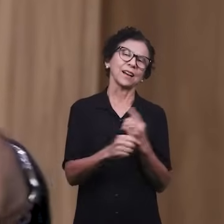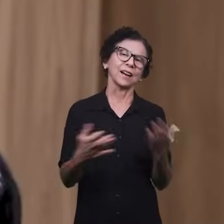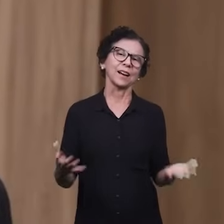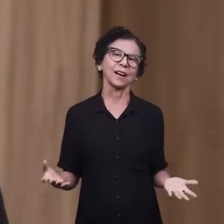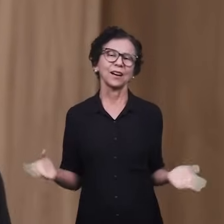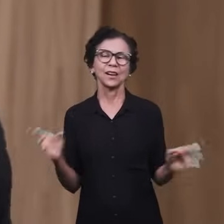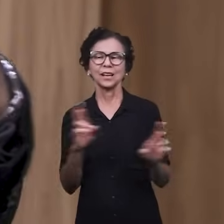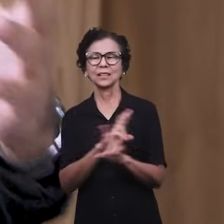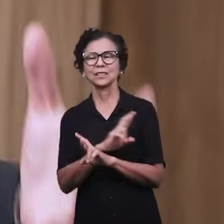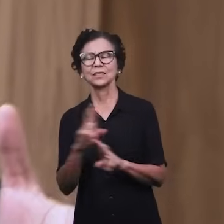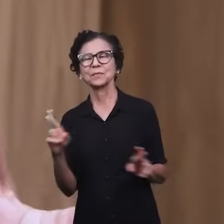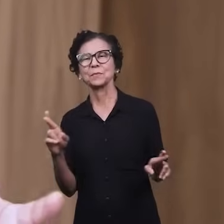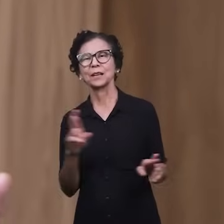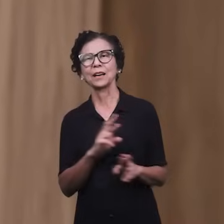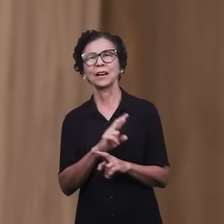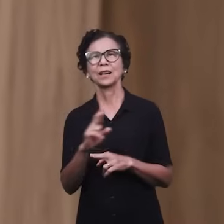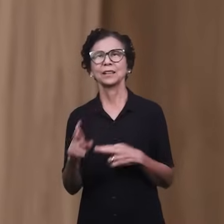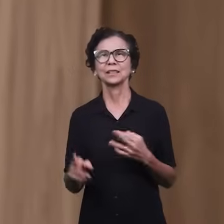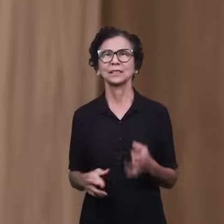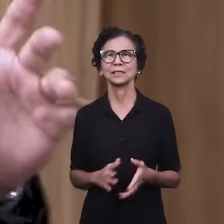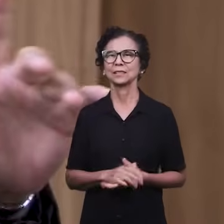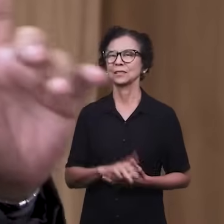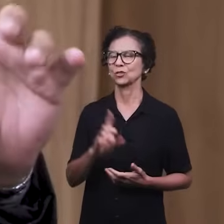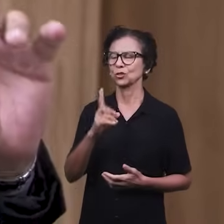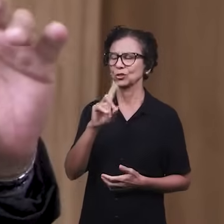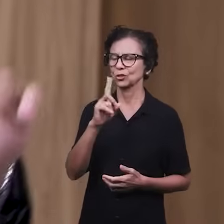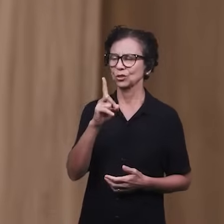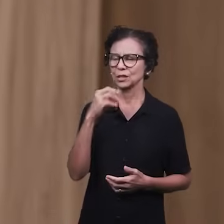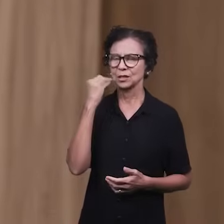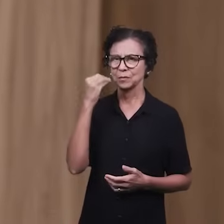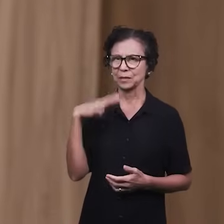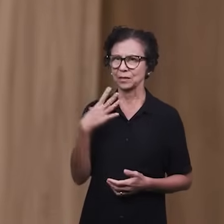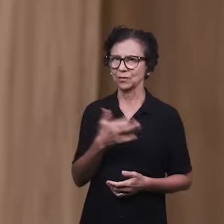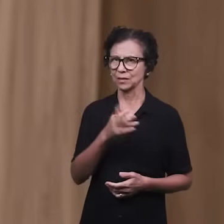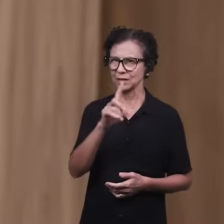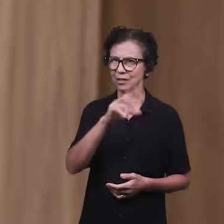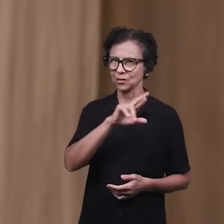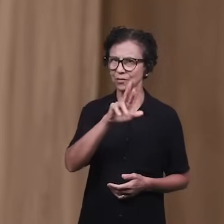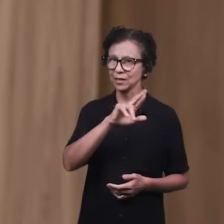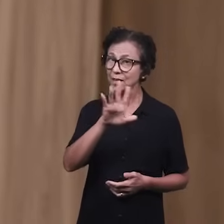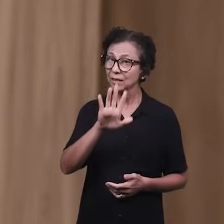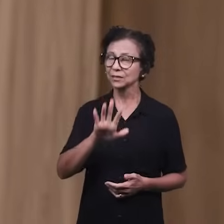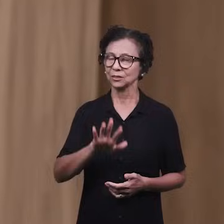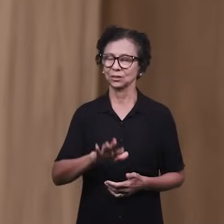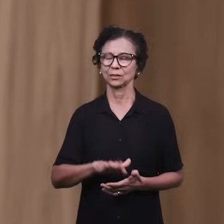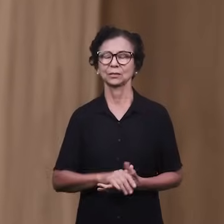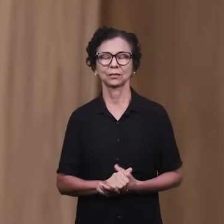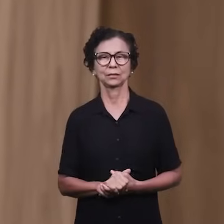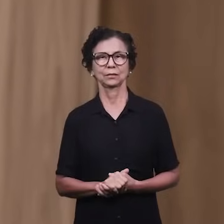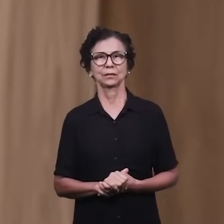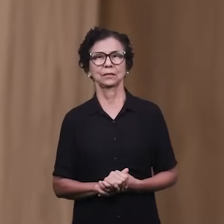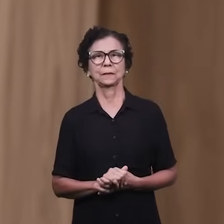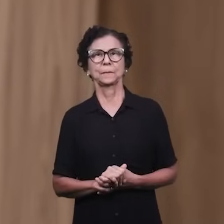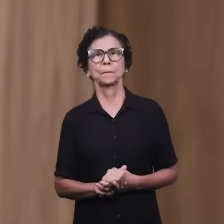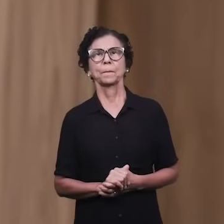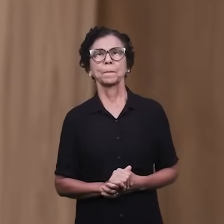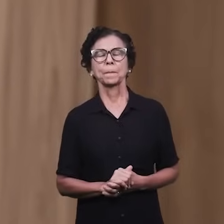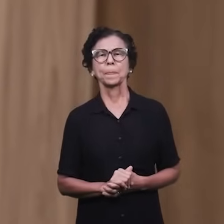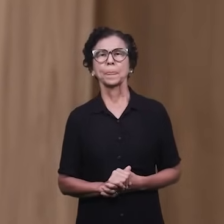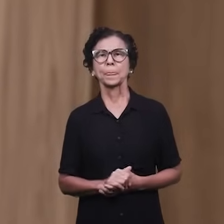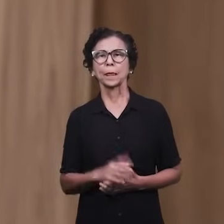autorreflexão, de treinar resiliência. Na verdade, a nossa experiência de salvação não é assim, né? Então,